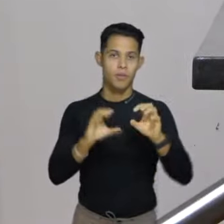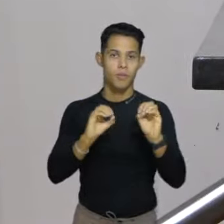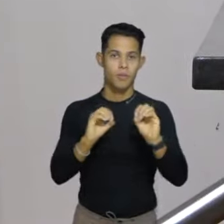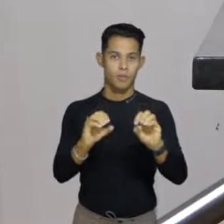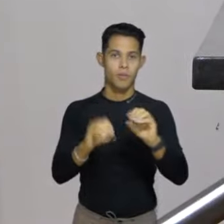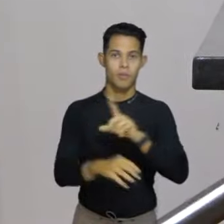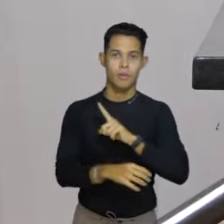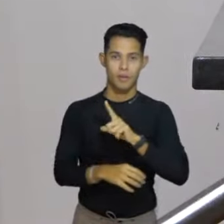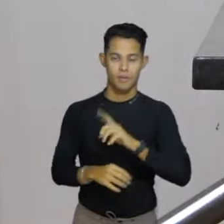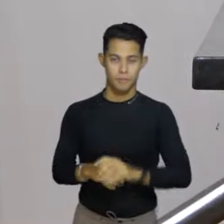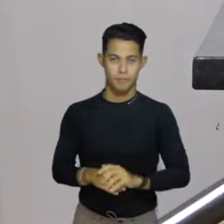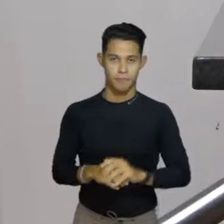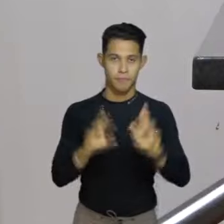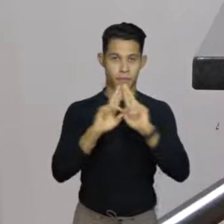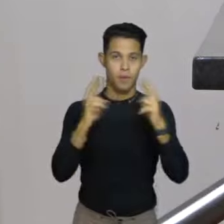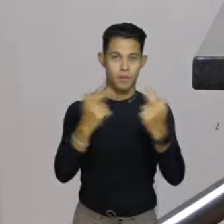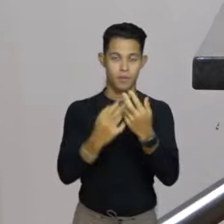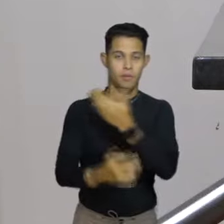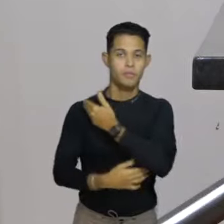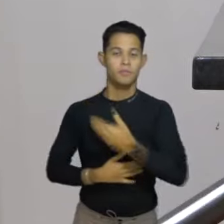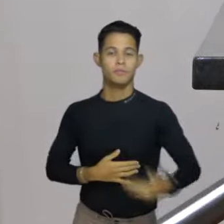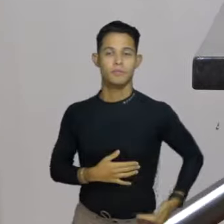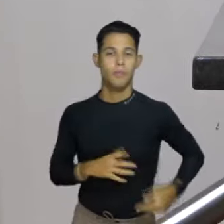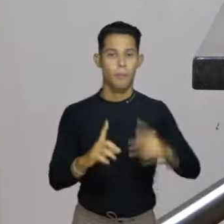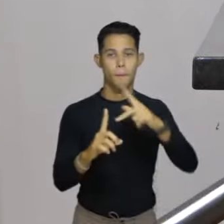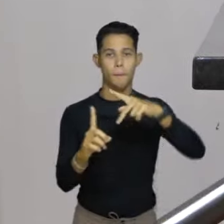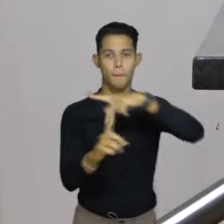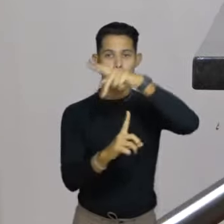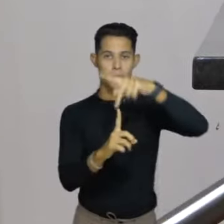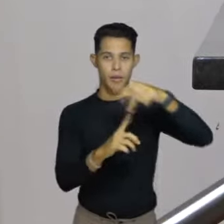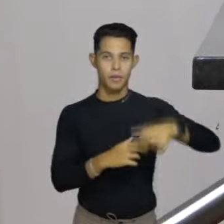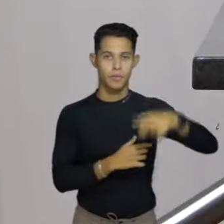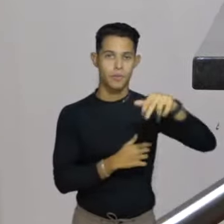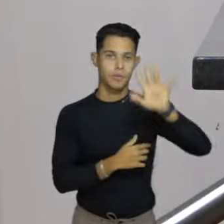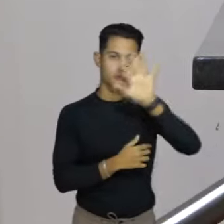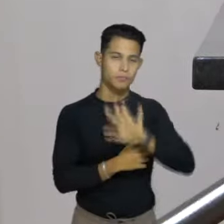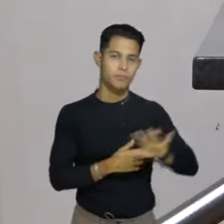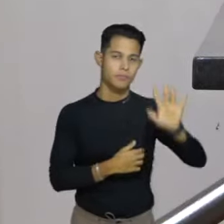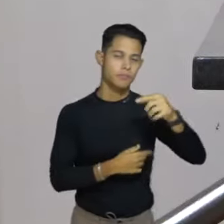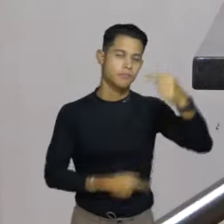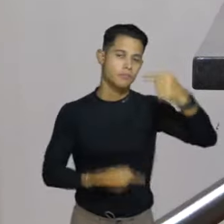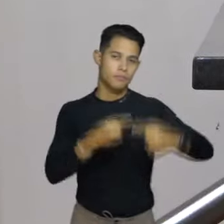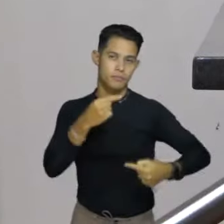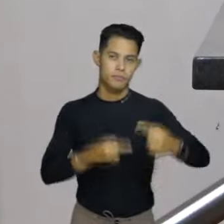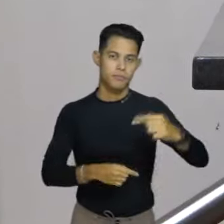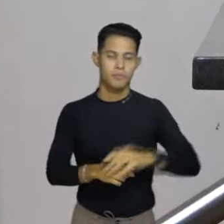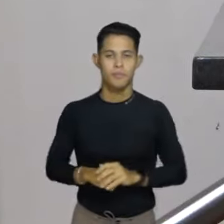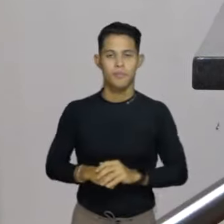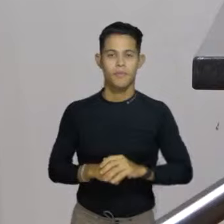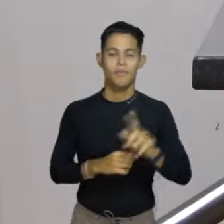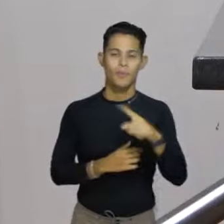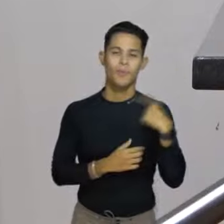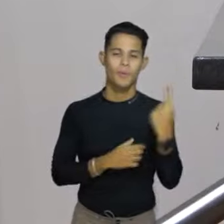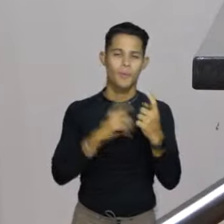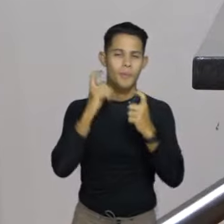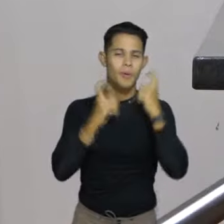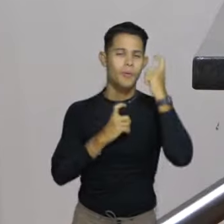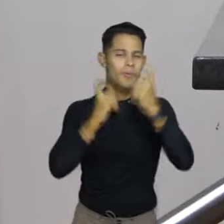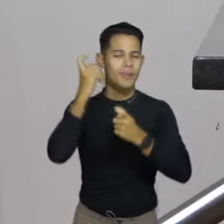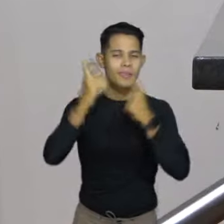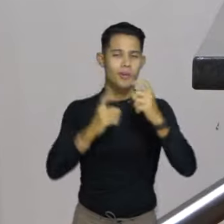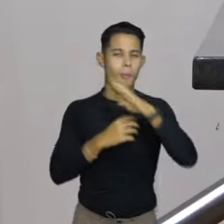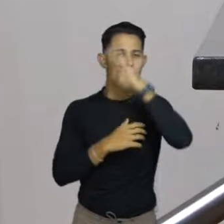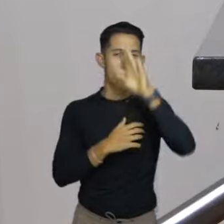audiência pública para discutir o plano nacional de educação nós temos uma preocupação muito grande com a educação no Brasil